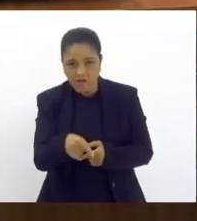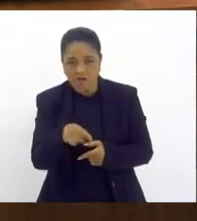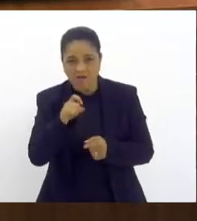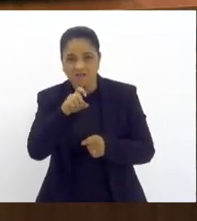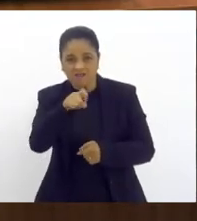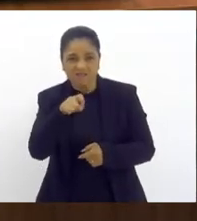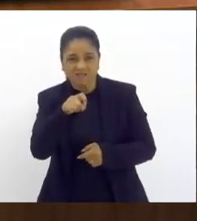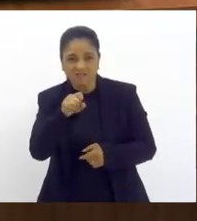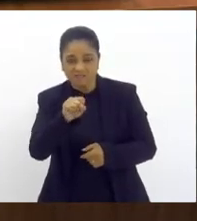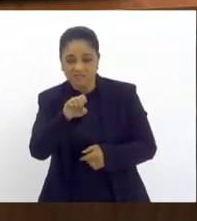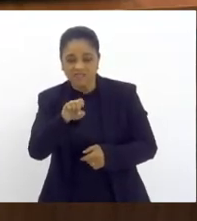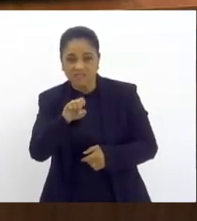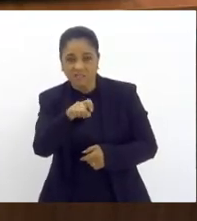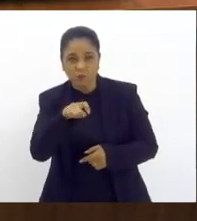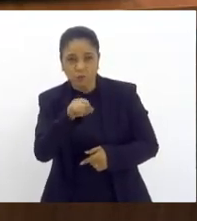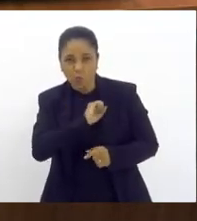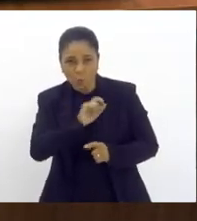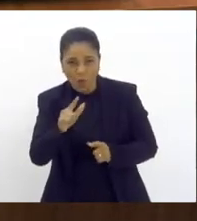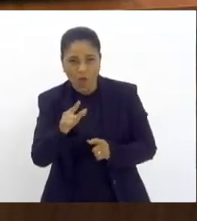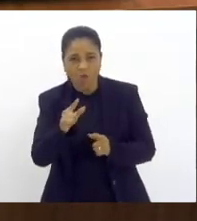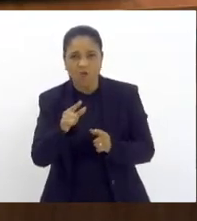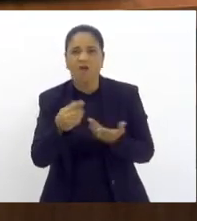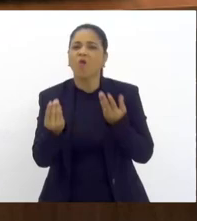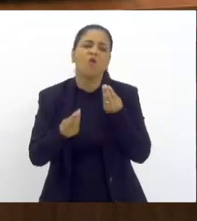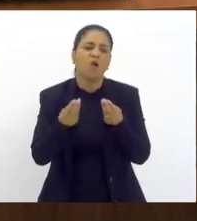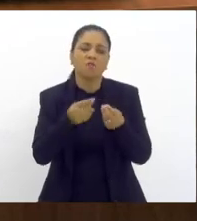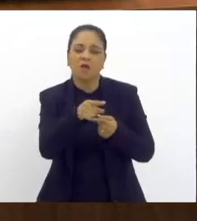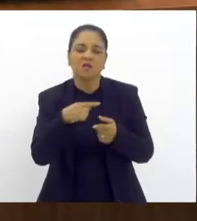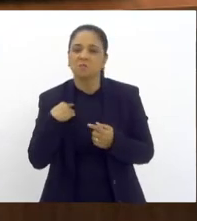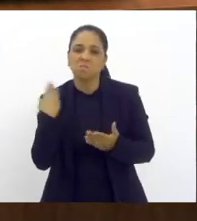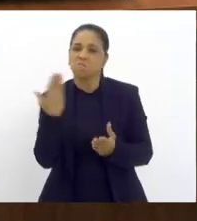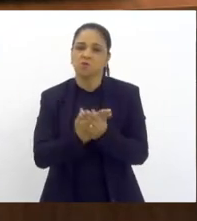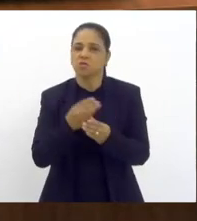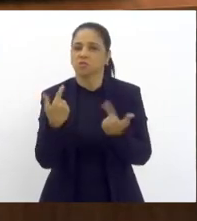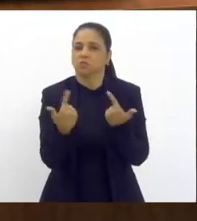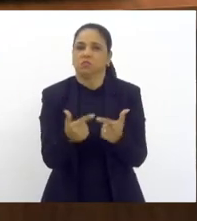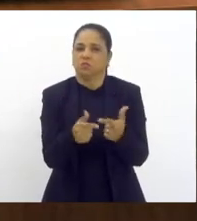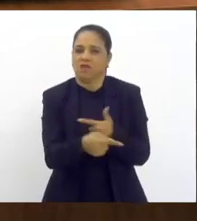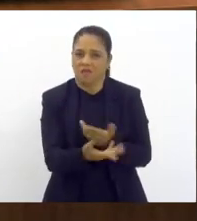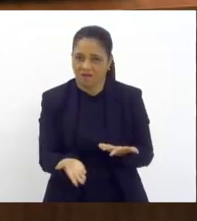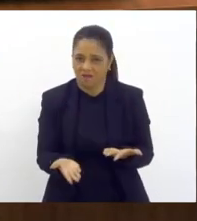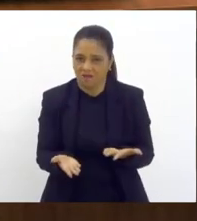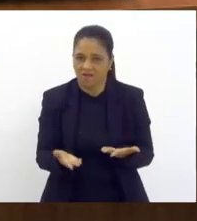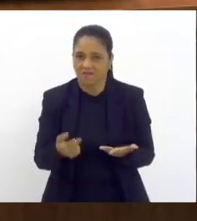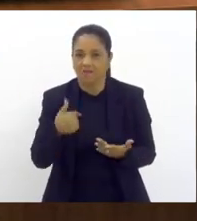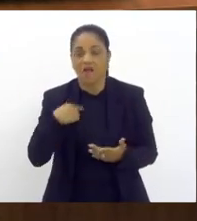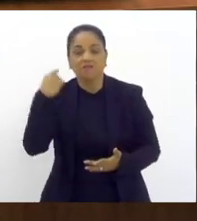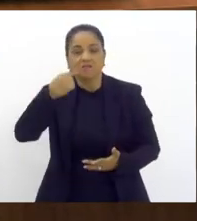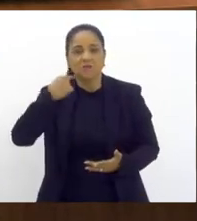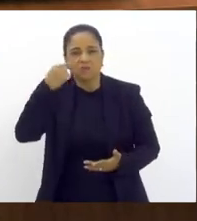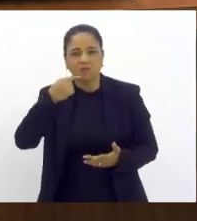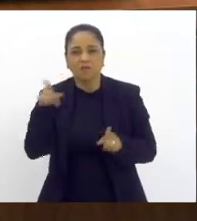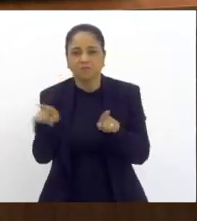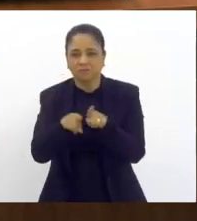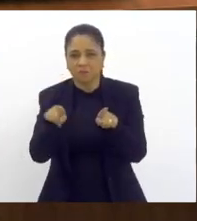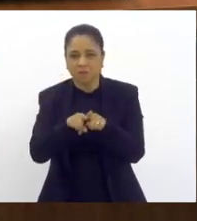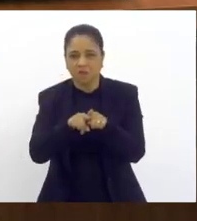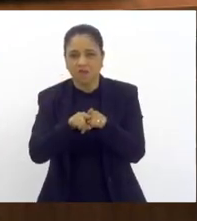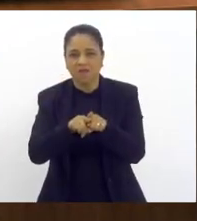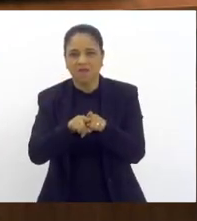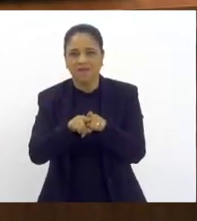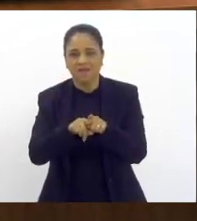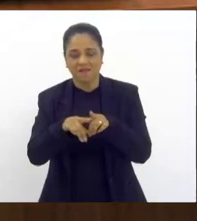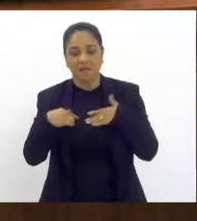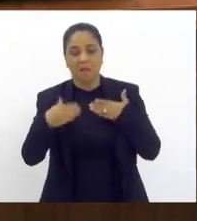medidas sempre. Da mesma forma que um deputado foi às redes sociais fazendo toda a bravata do mundo,